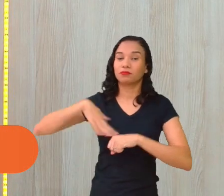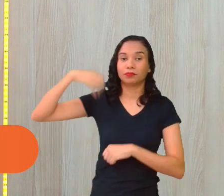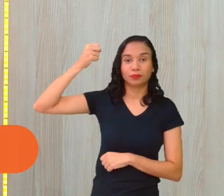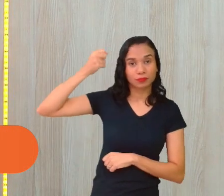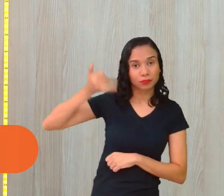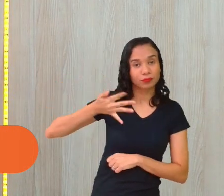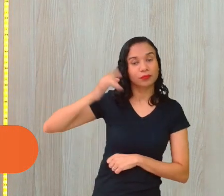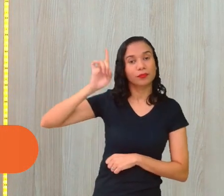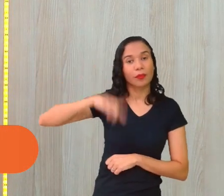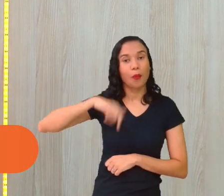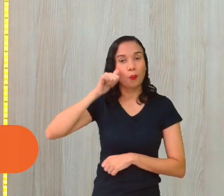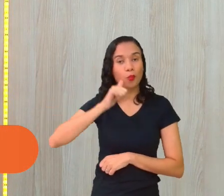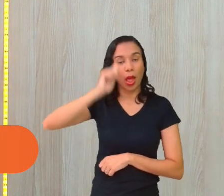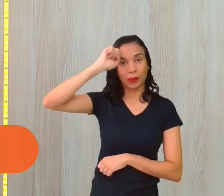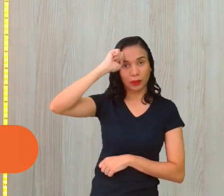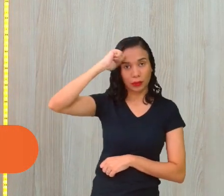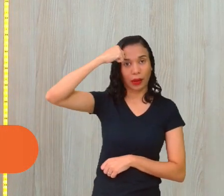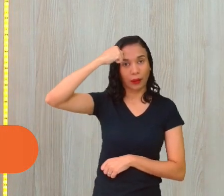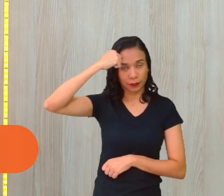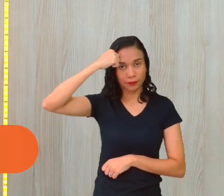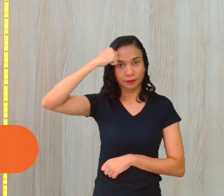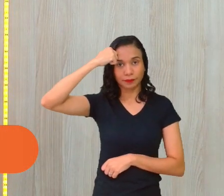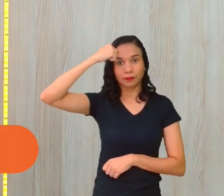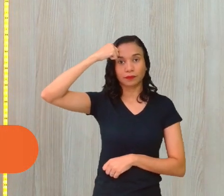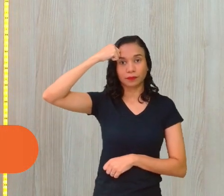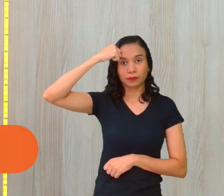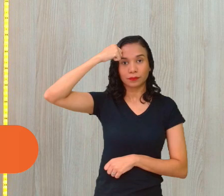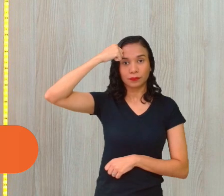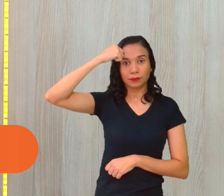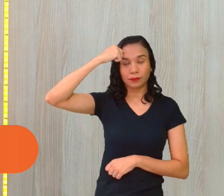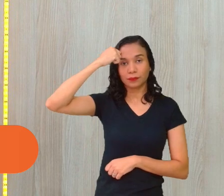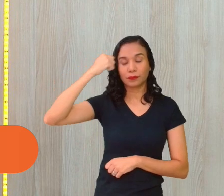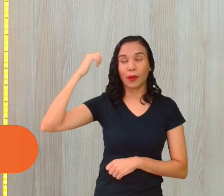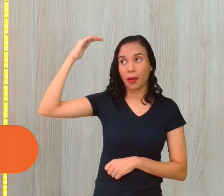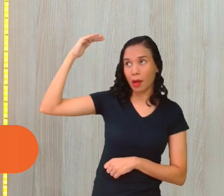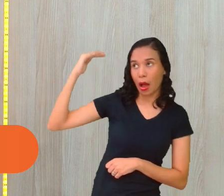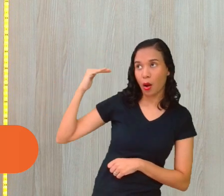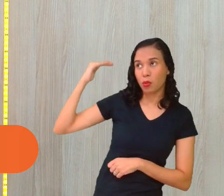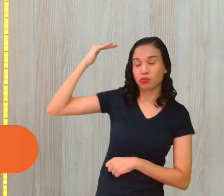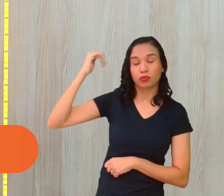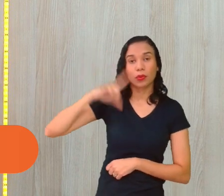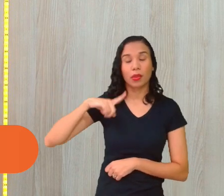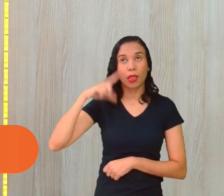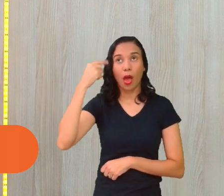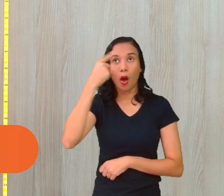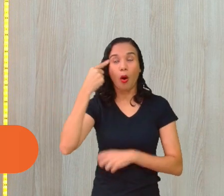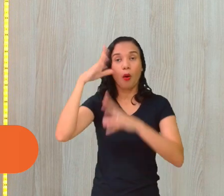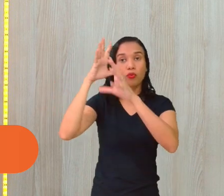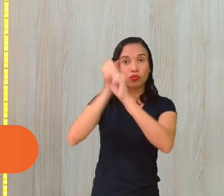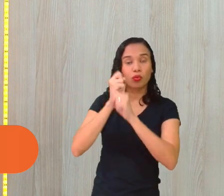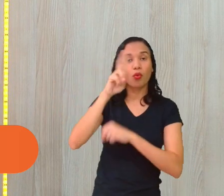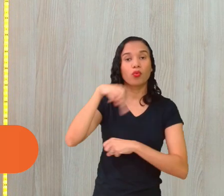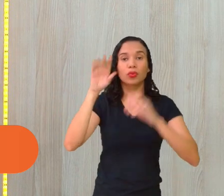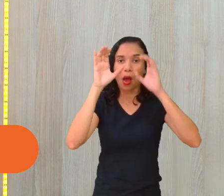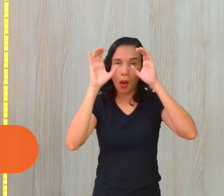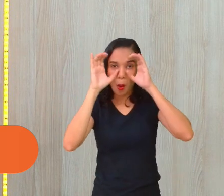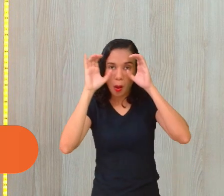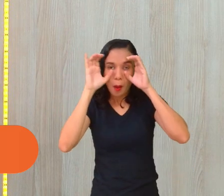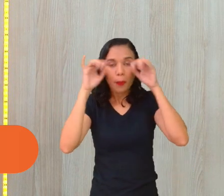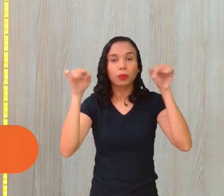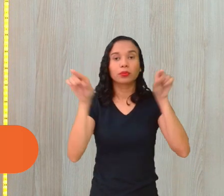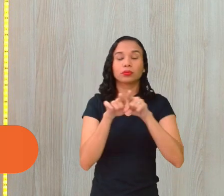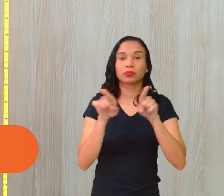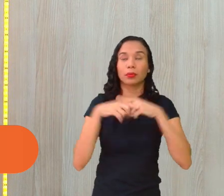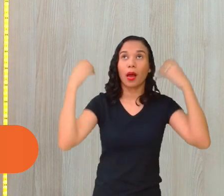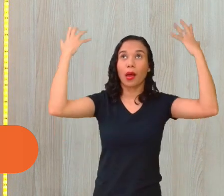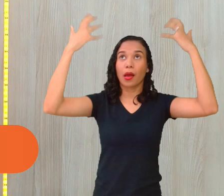sou uma mulher negra de estatura mediana, tenho olhos escuros, uso um óculos arredondado,